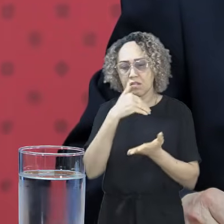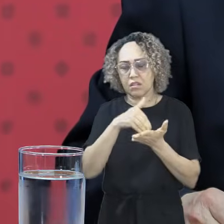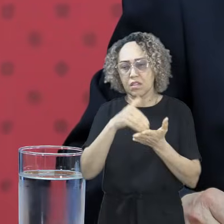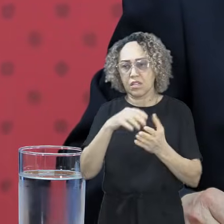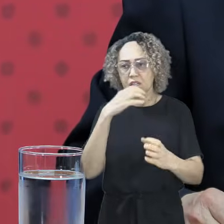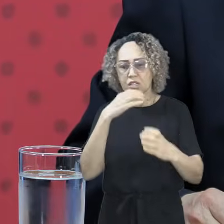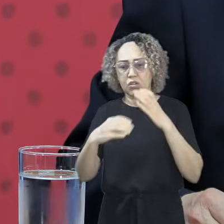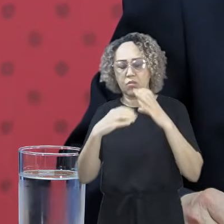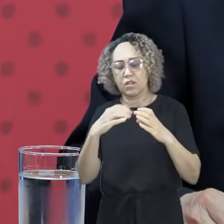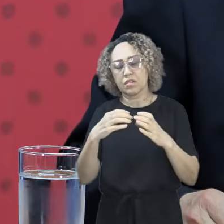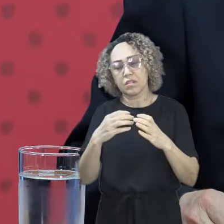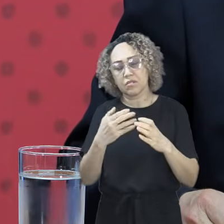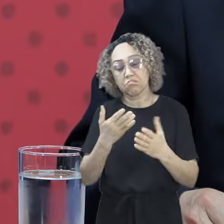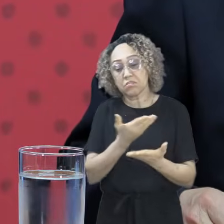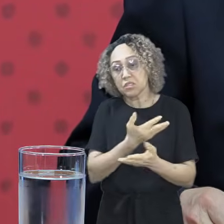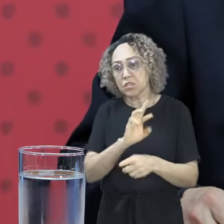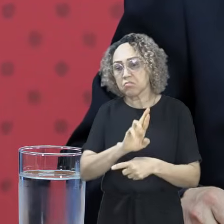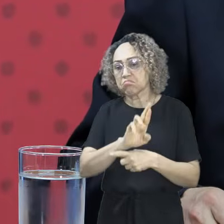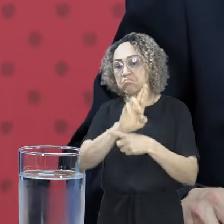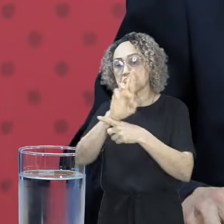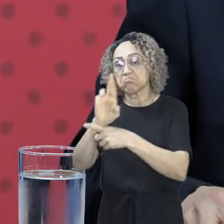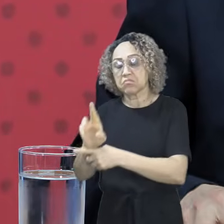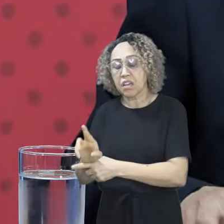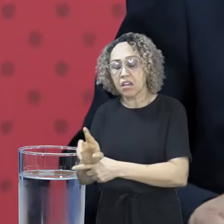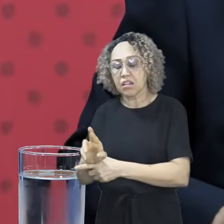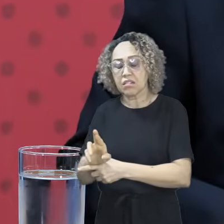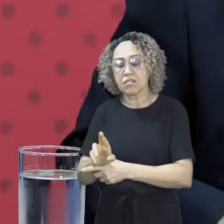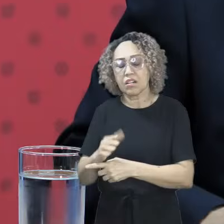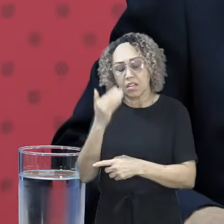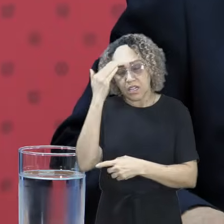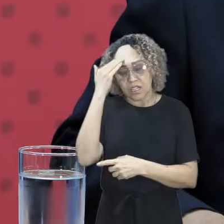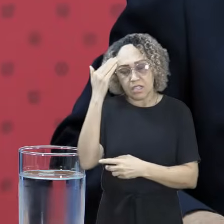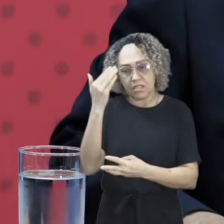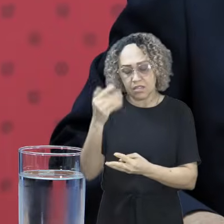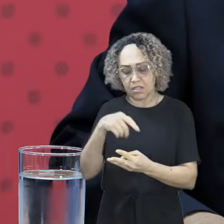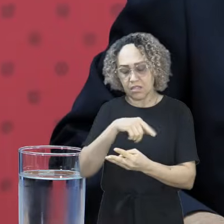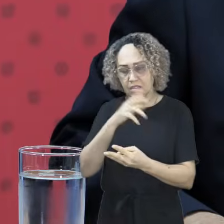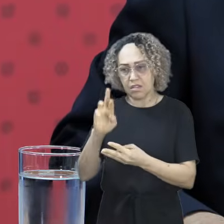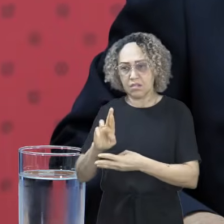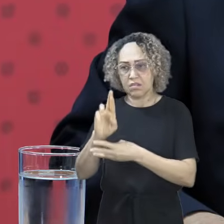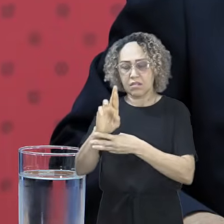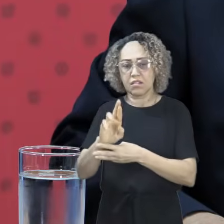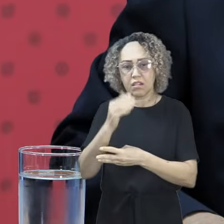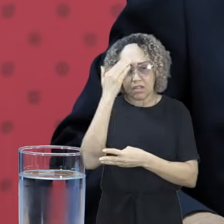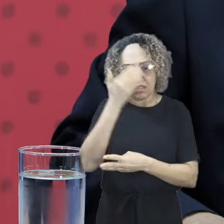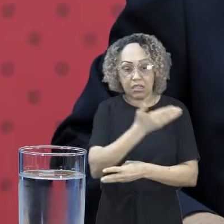do PT, né? Nós estamos colhendo o resultado de um processo